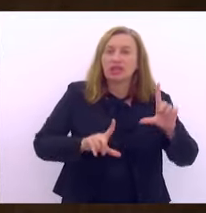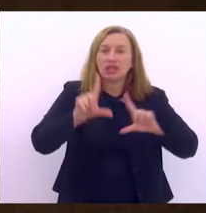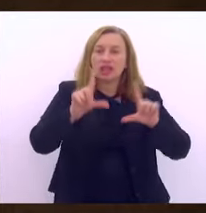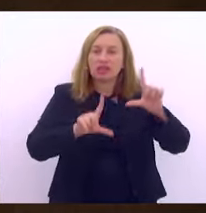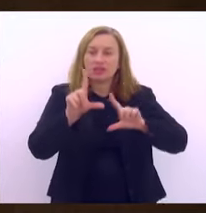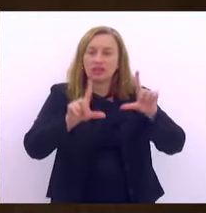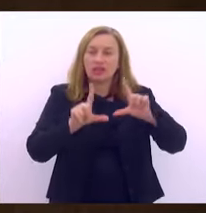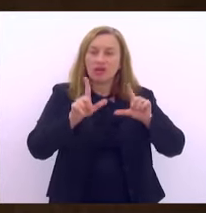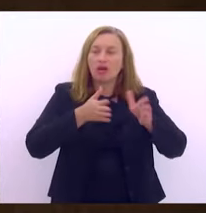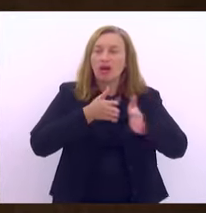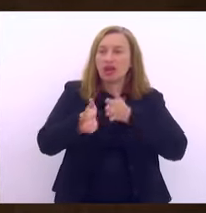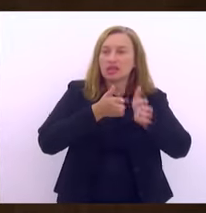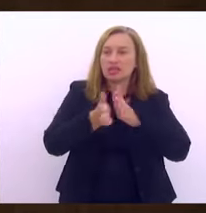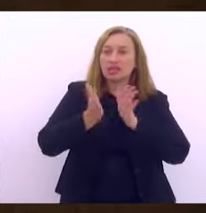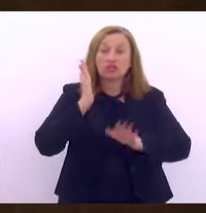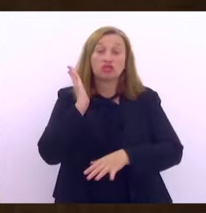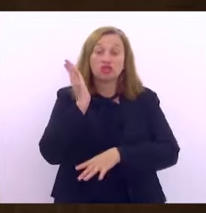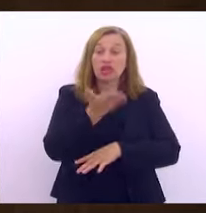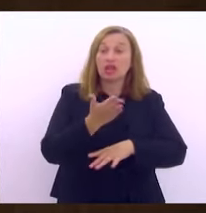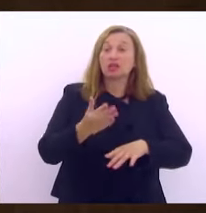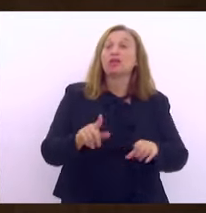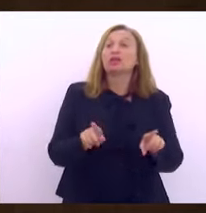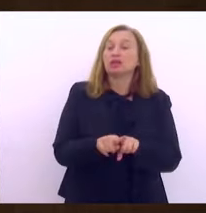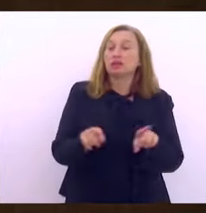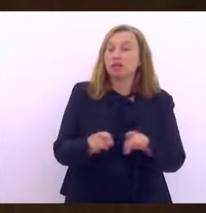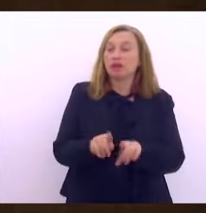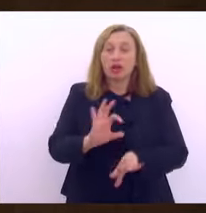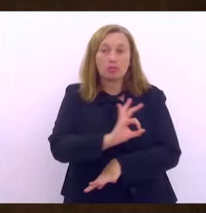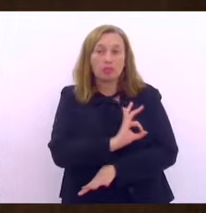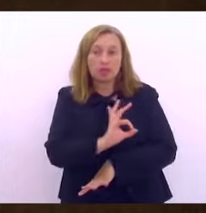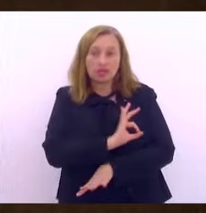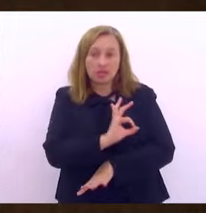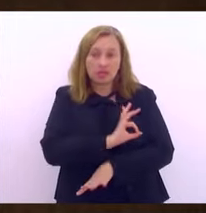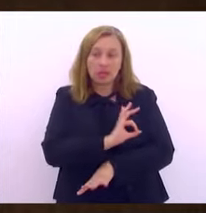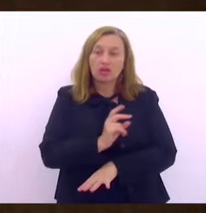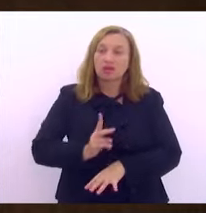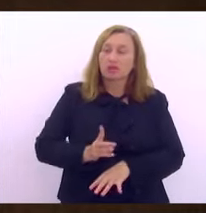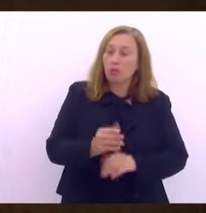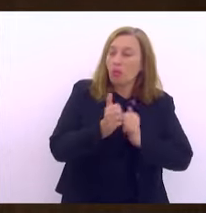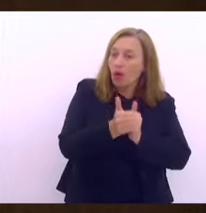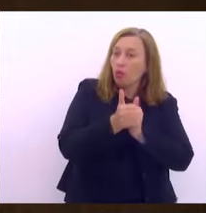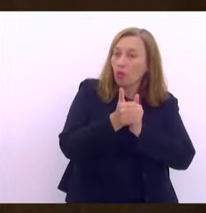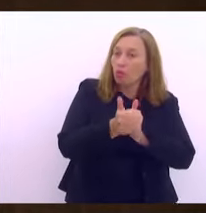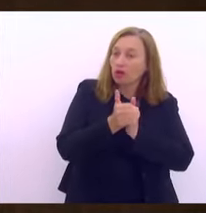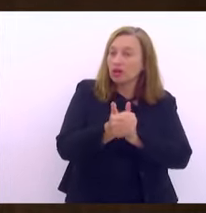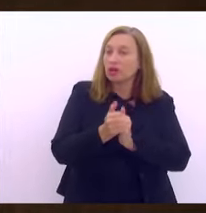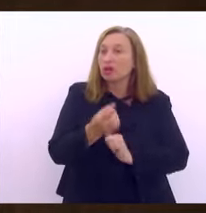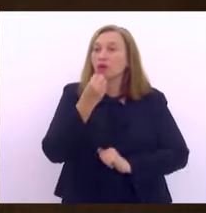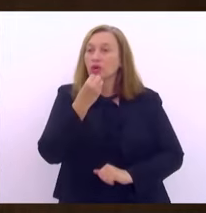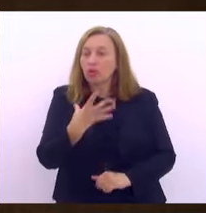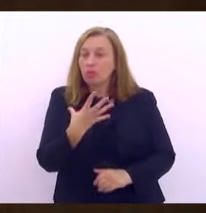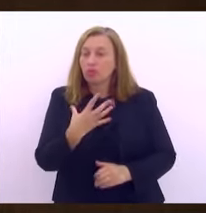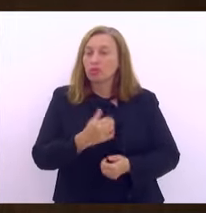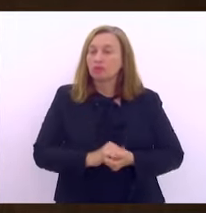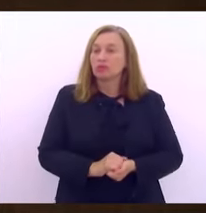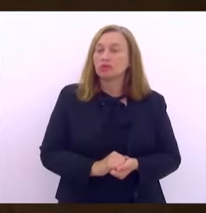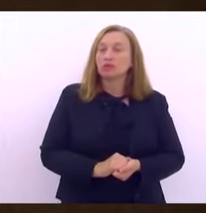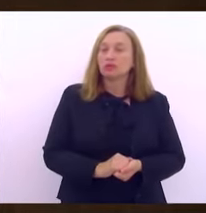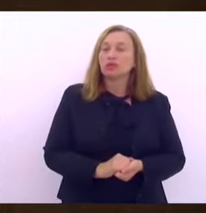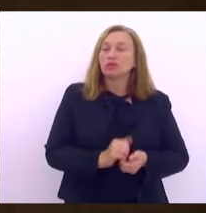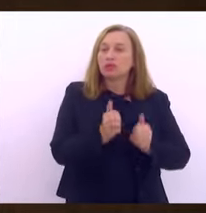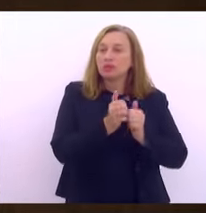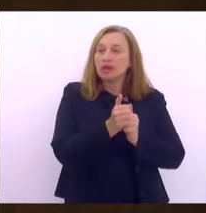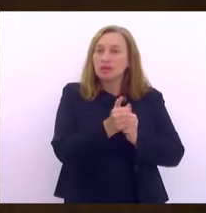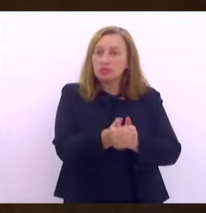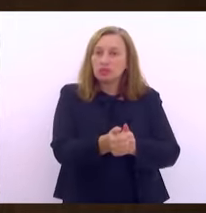acesso direto. E os oficiais estavam, através da câmera, acompanhando o que é bom para quem está monitorando